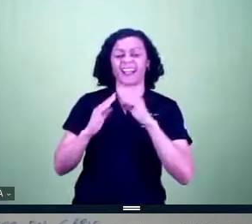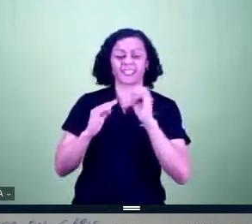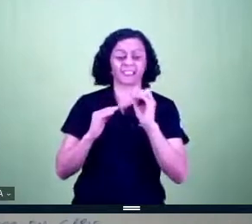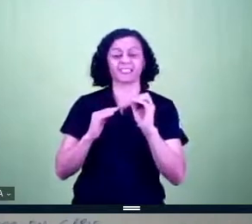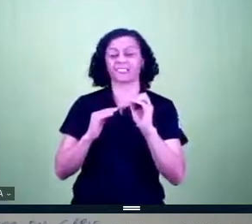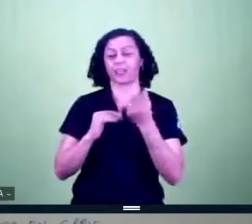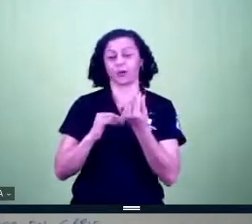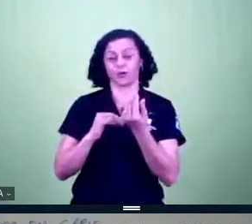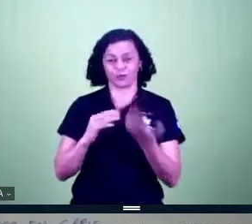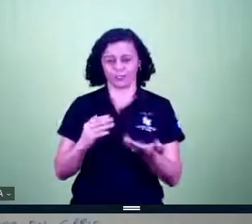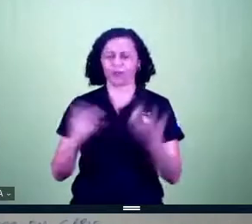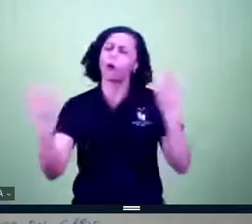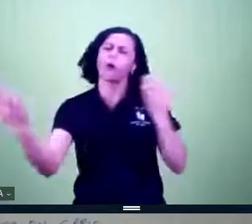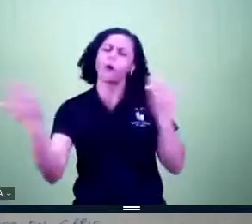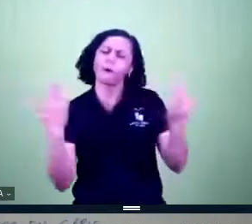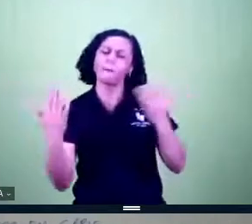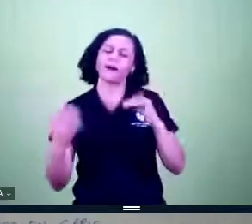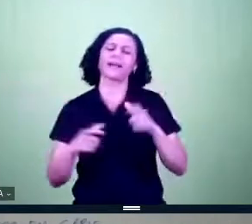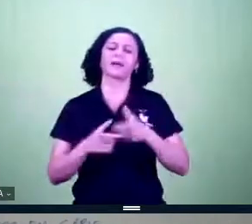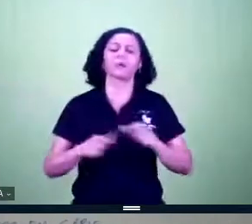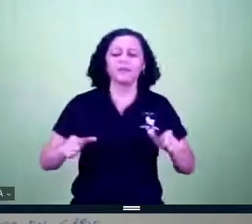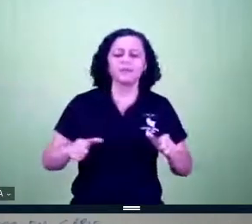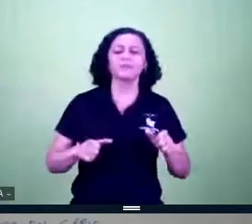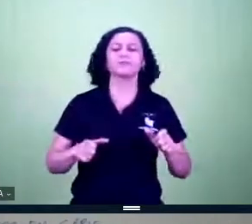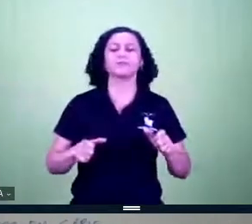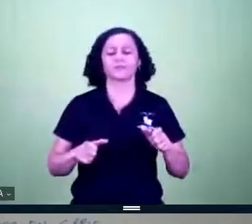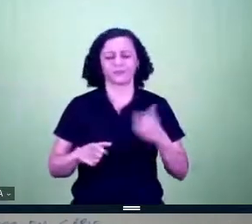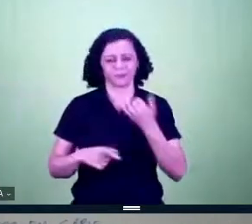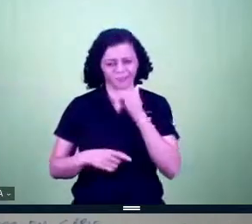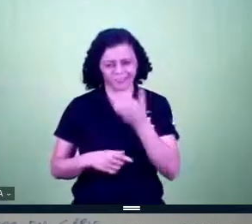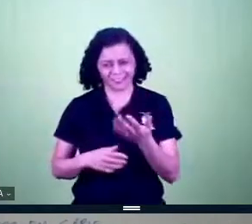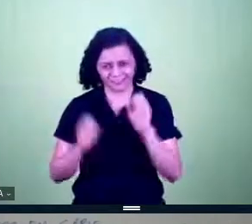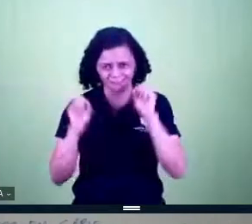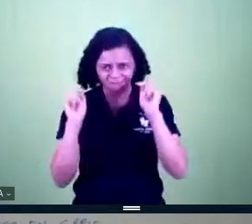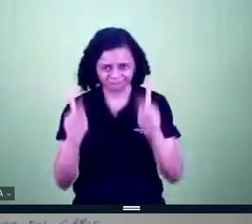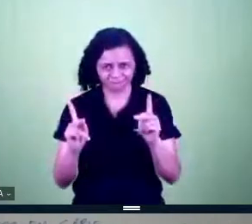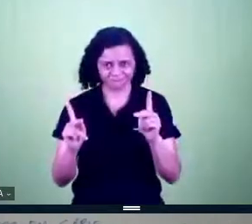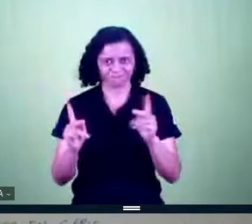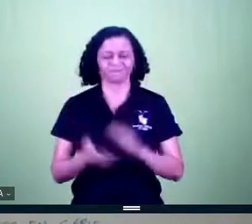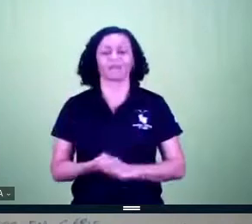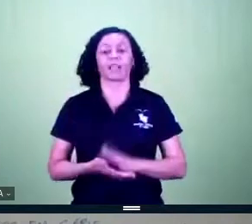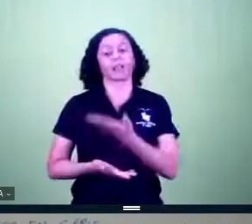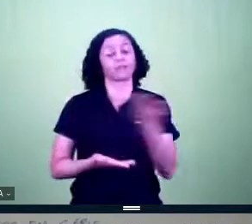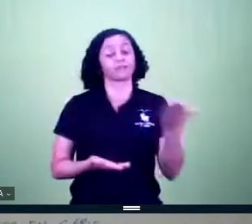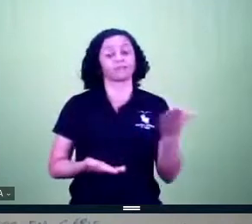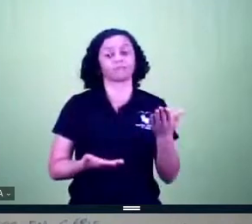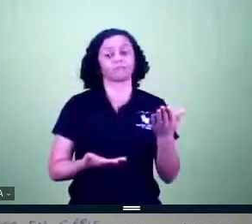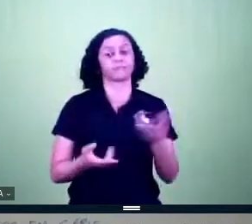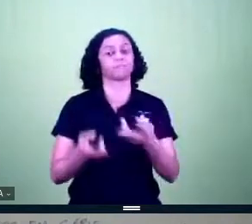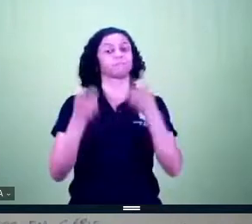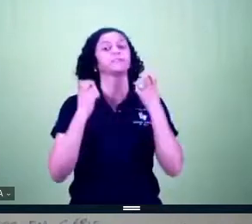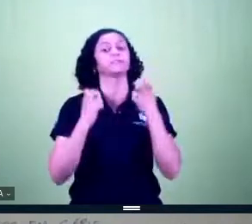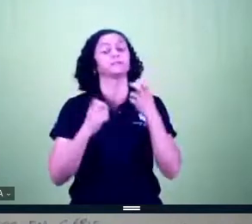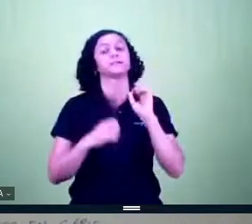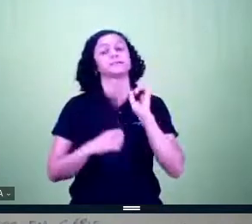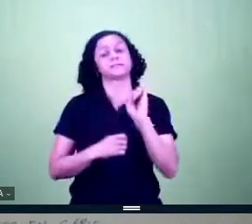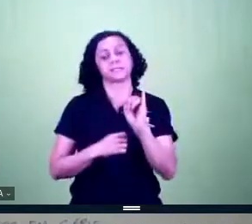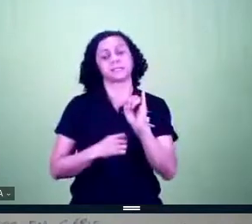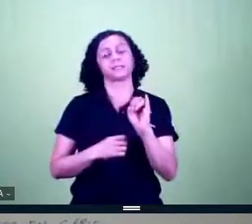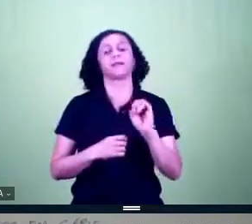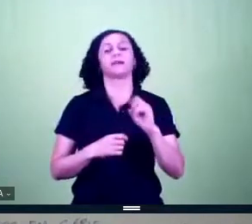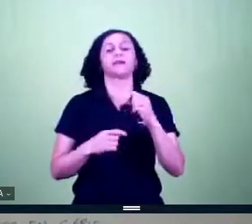elétricos. Detalhe, meninos, isso chega a ser intuitivo, né? Até óbvio. Se eu tenho uma resistência